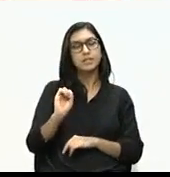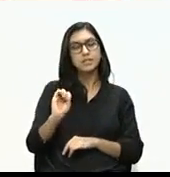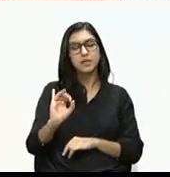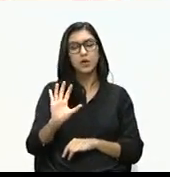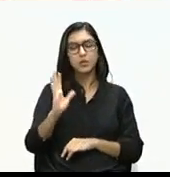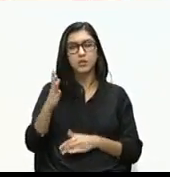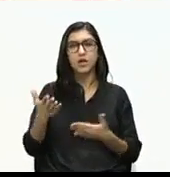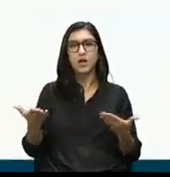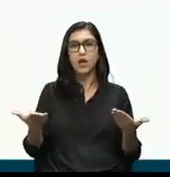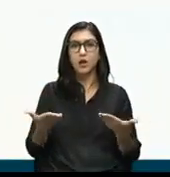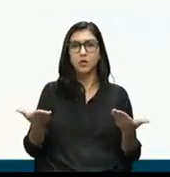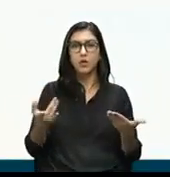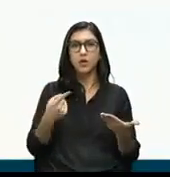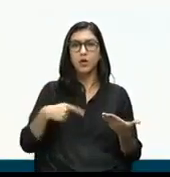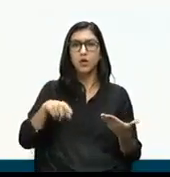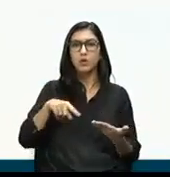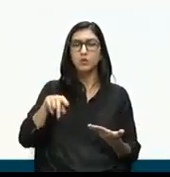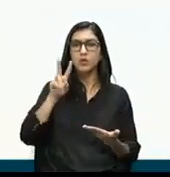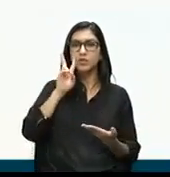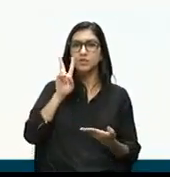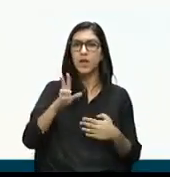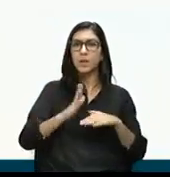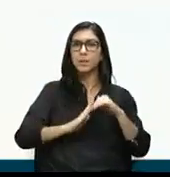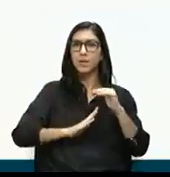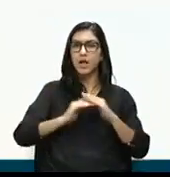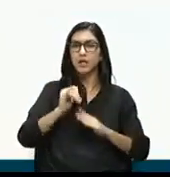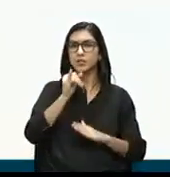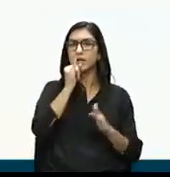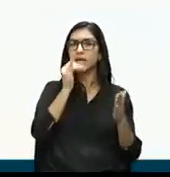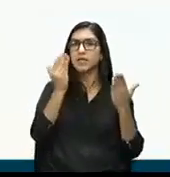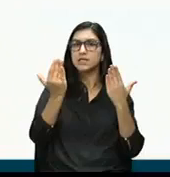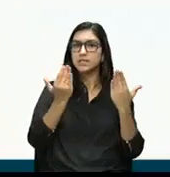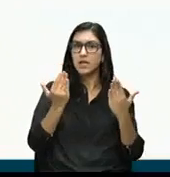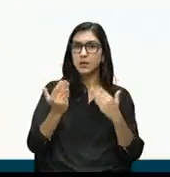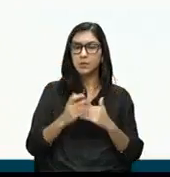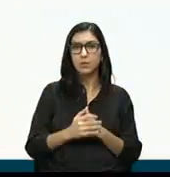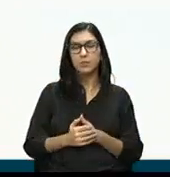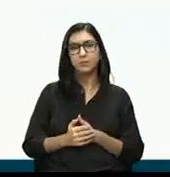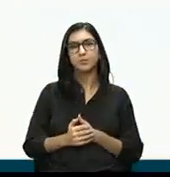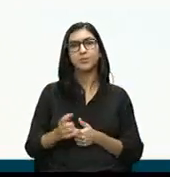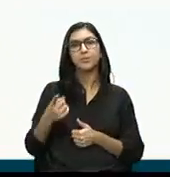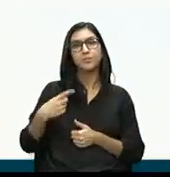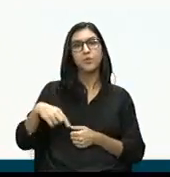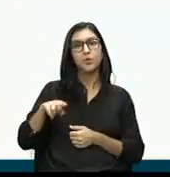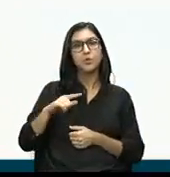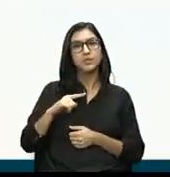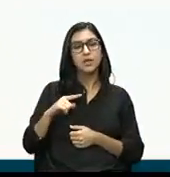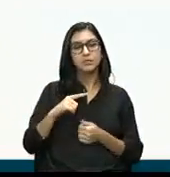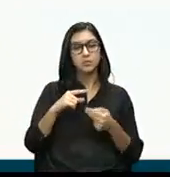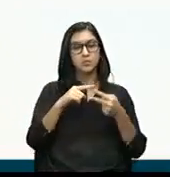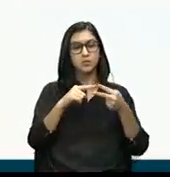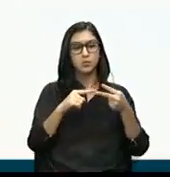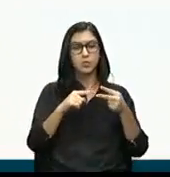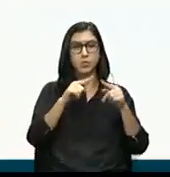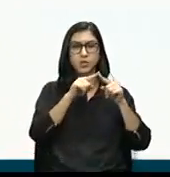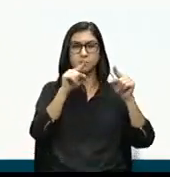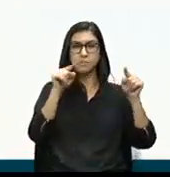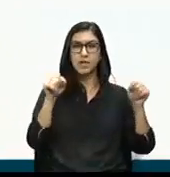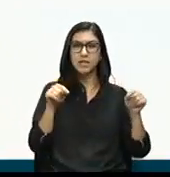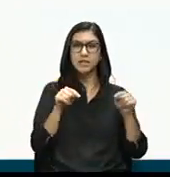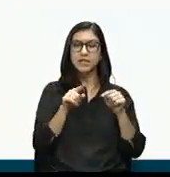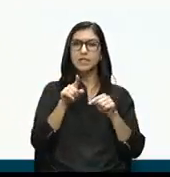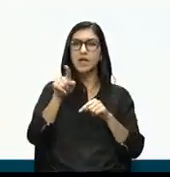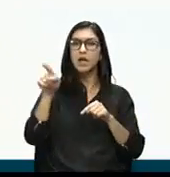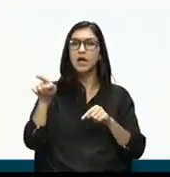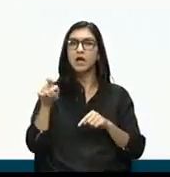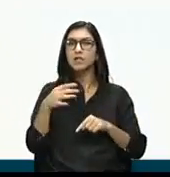nós vamos agora ver isso na prática, num exemplo. Então, nós temos aqui duas matrizes e elas